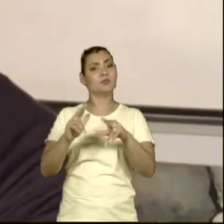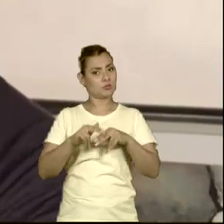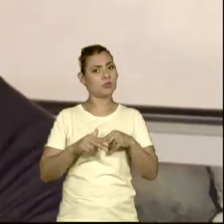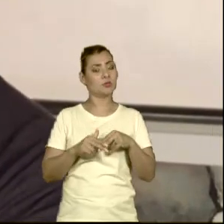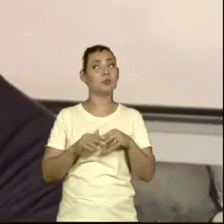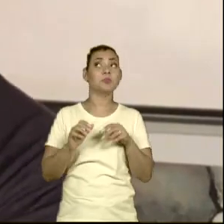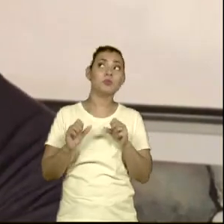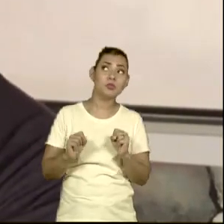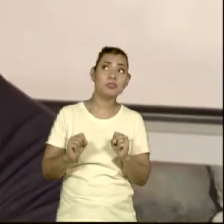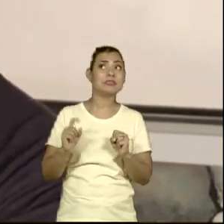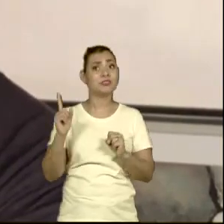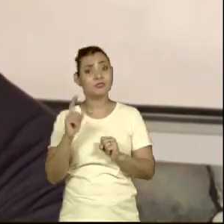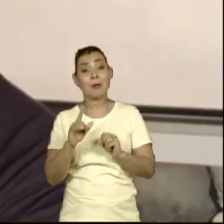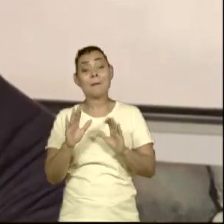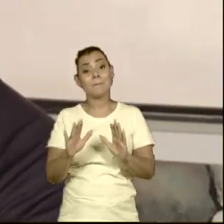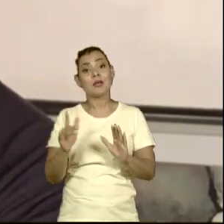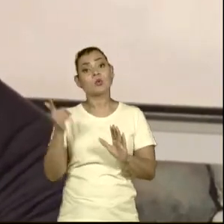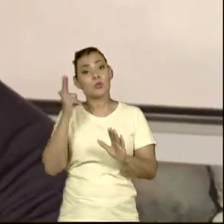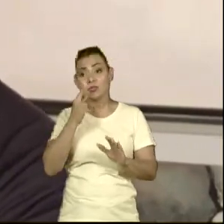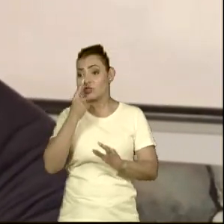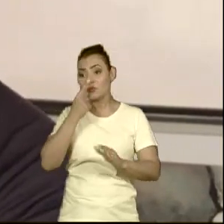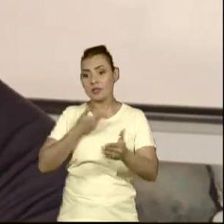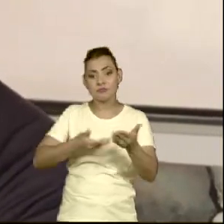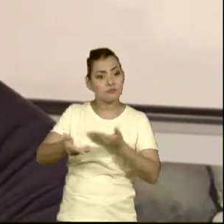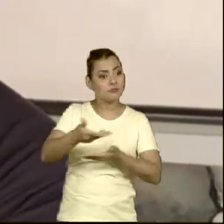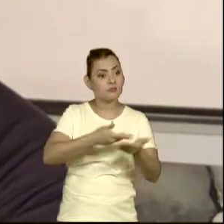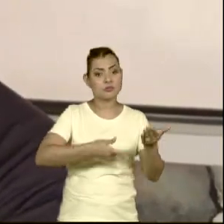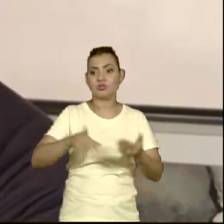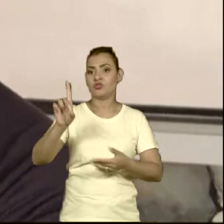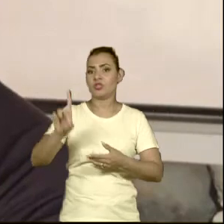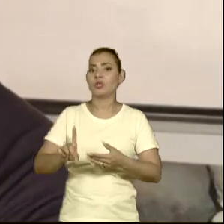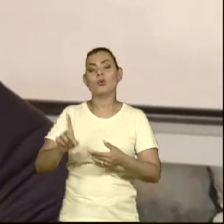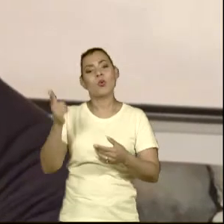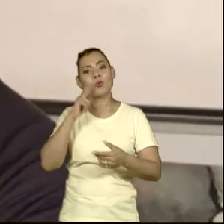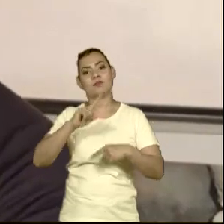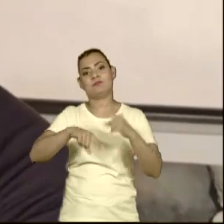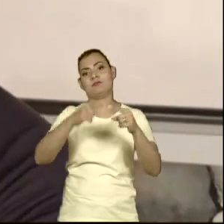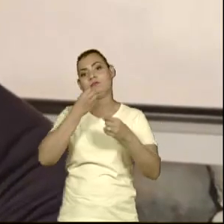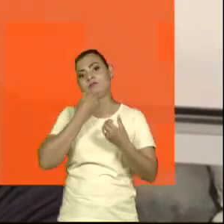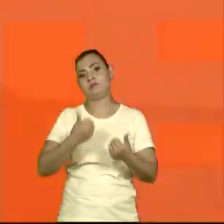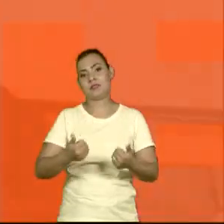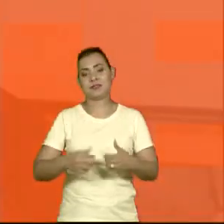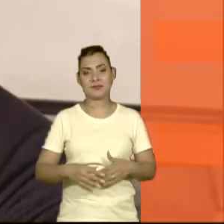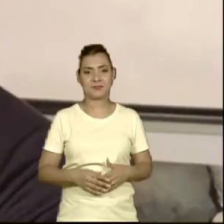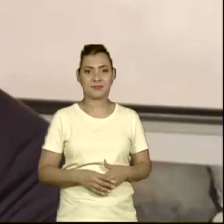poderia ser, mas por causa da minha intimidade com o monitor foi bem absorvido.